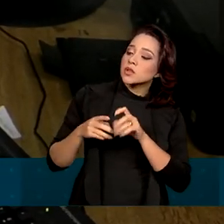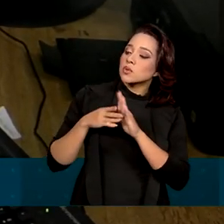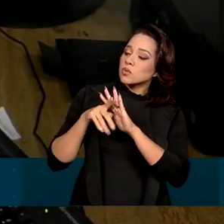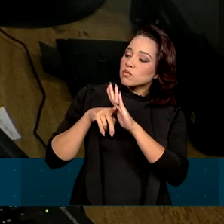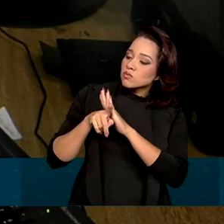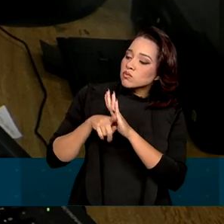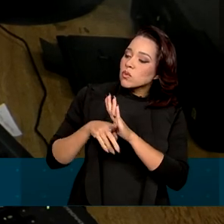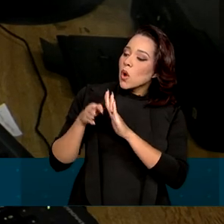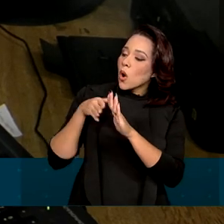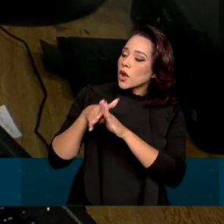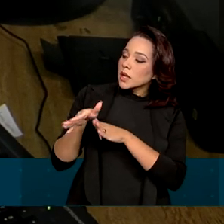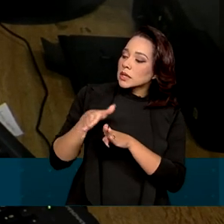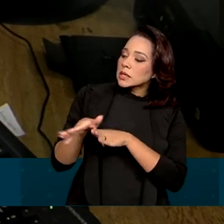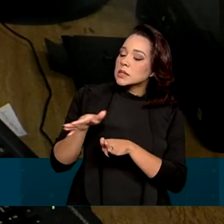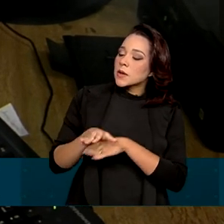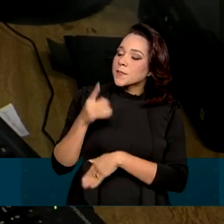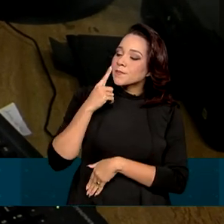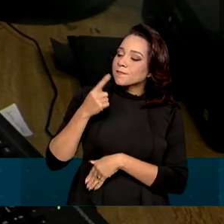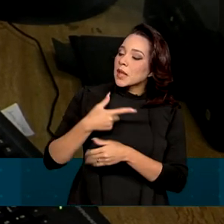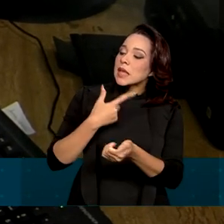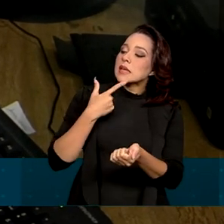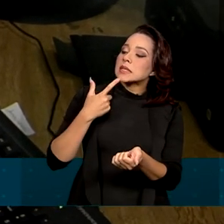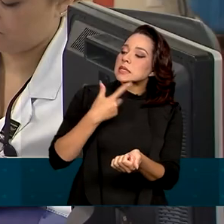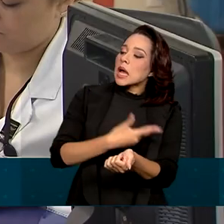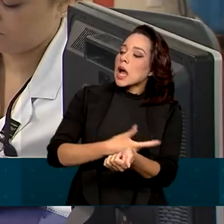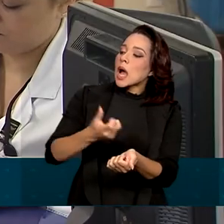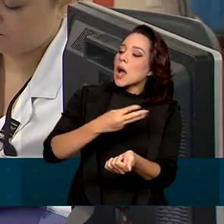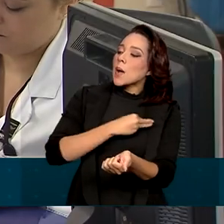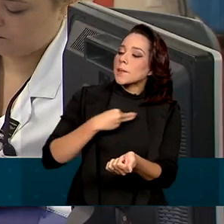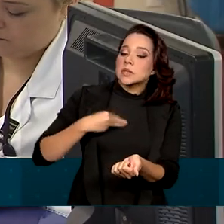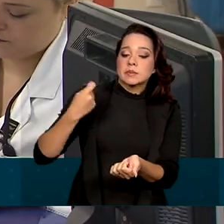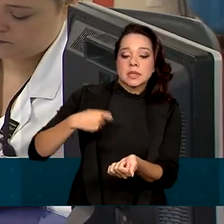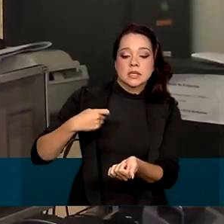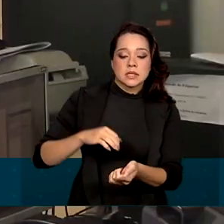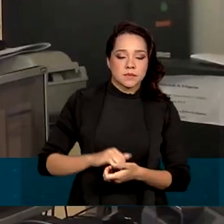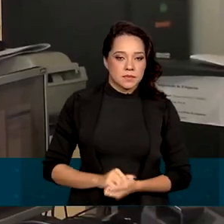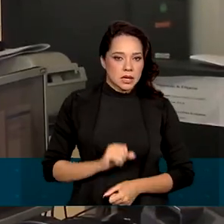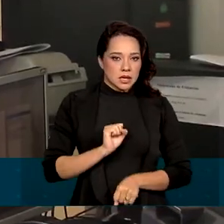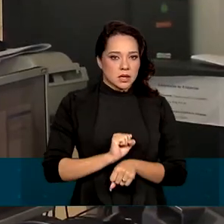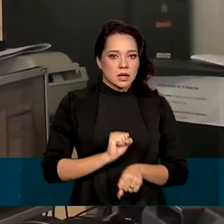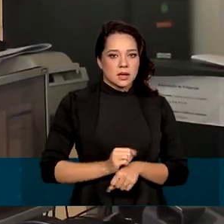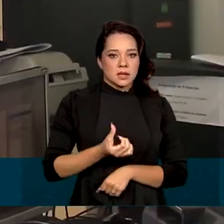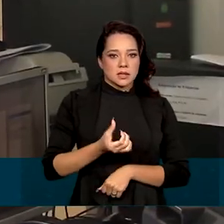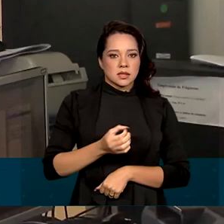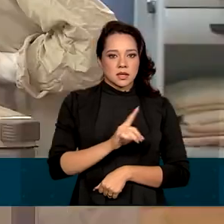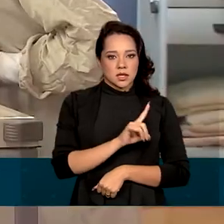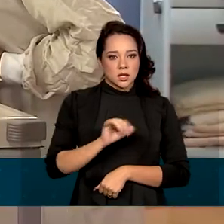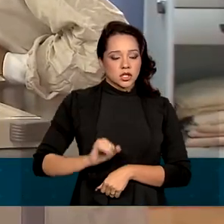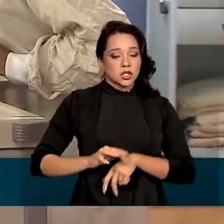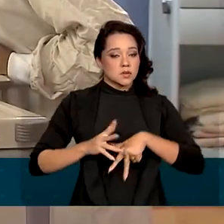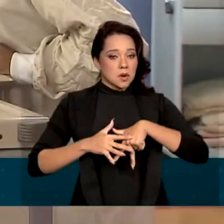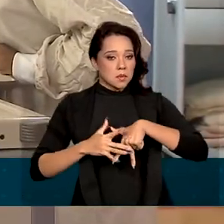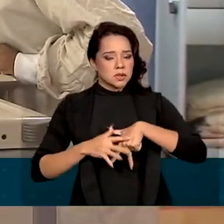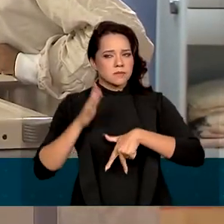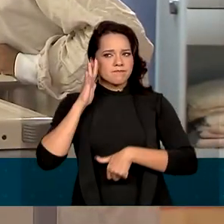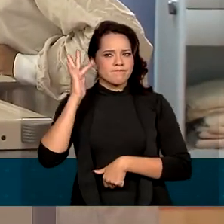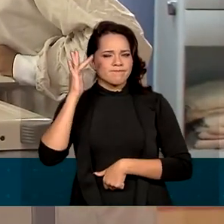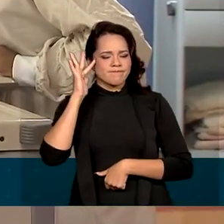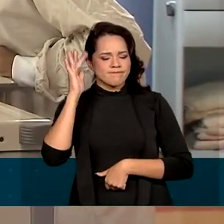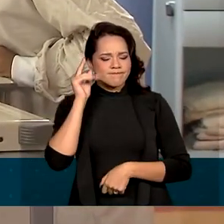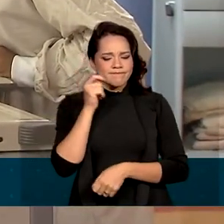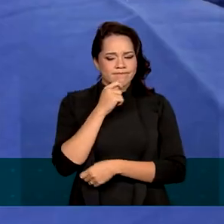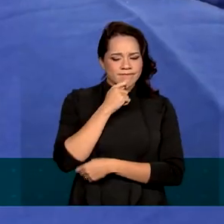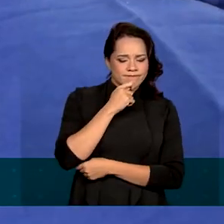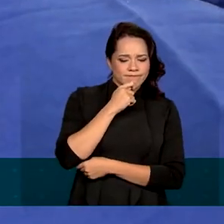as orientações e fazer os exames necessários é preciso ainda esperar 60 dias para que o paciente reflita sobre o